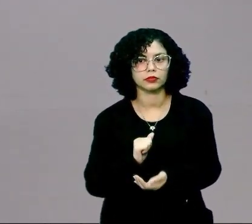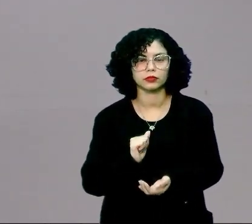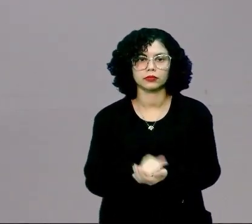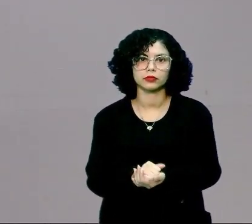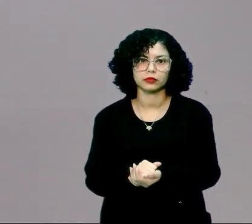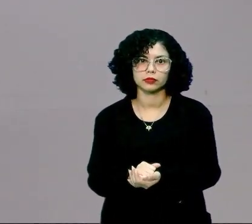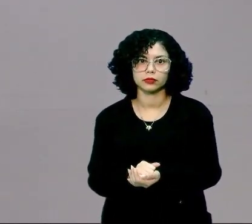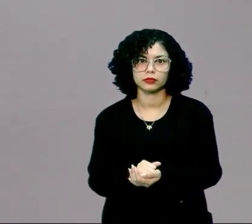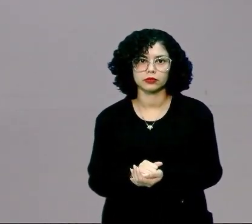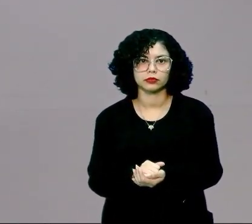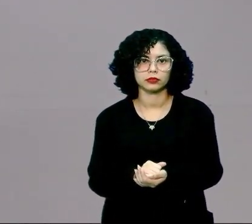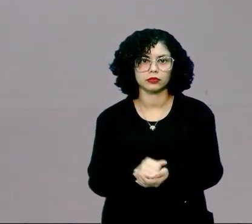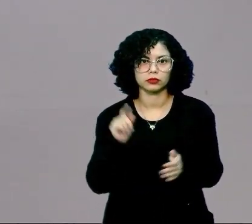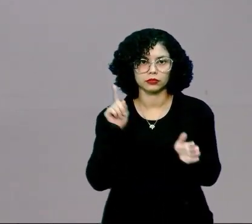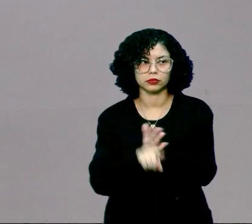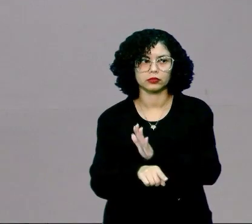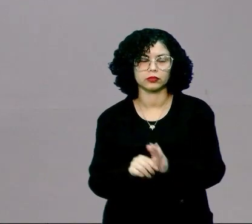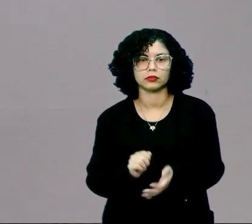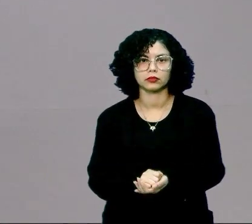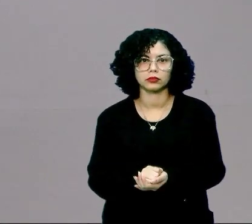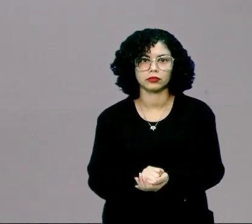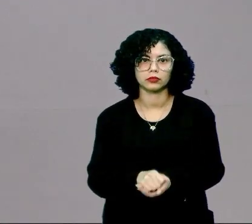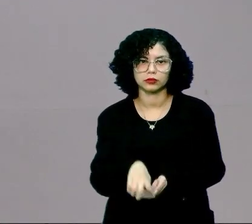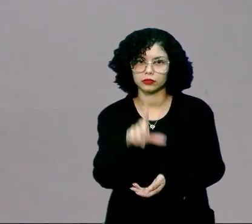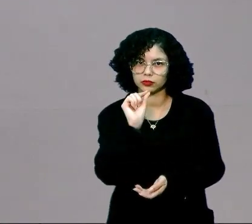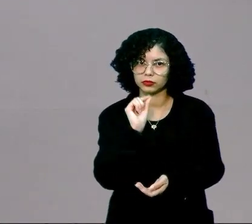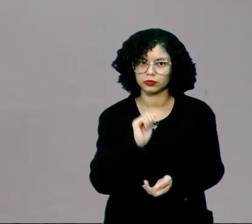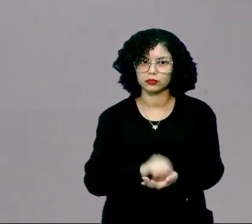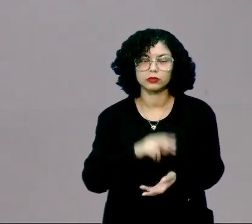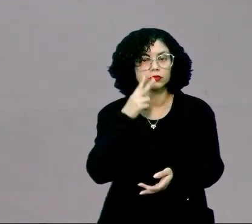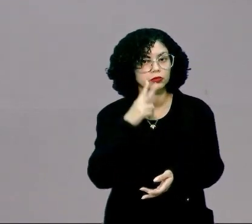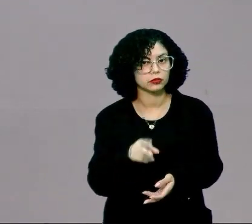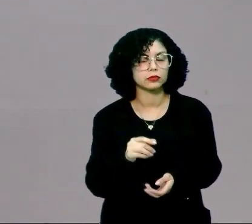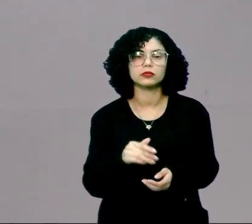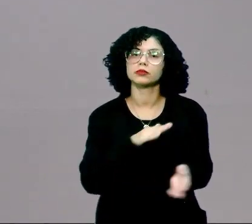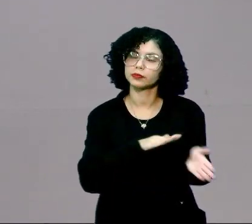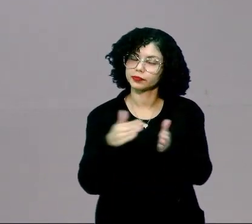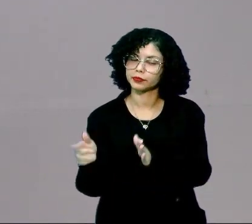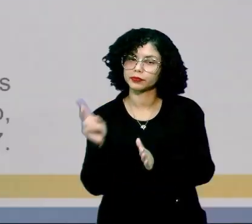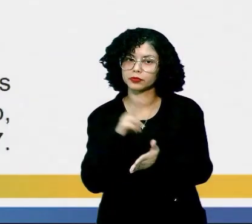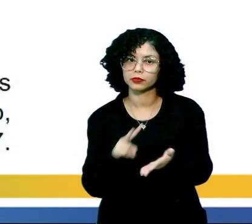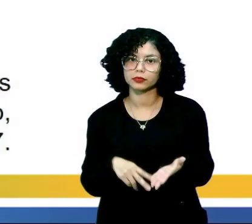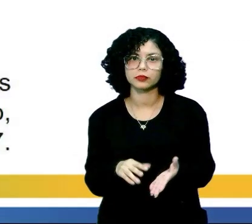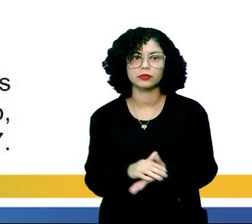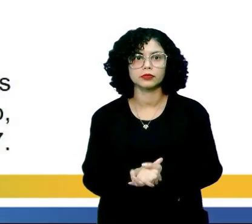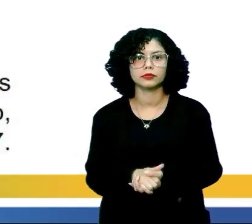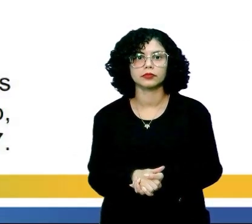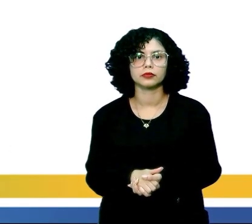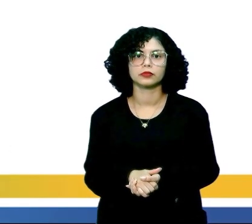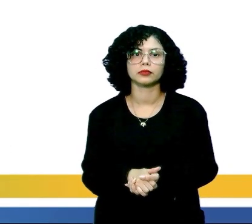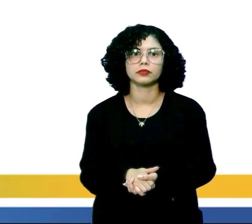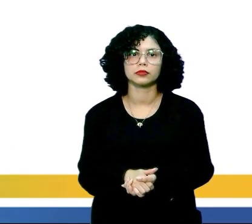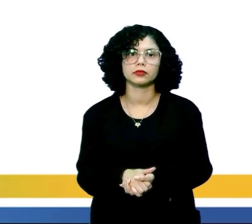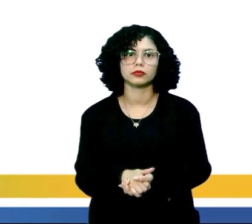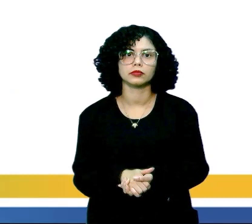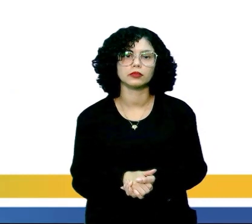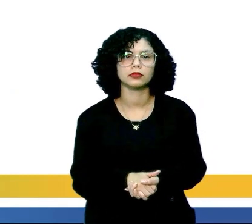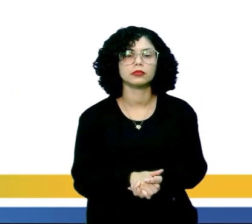para as questões, para as alternativas, para ver o que ele quer a partir dessa leitura.